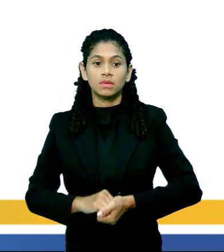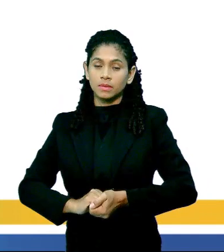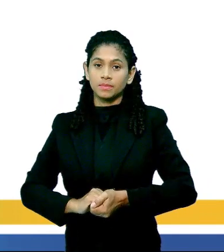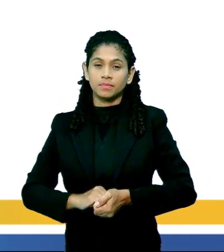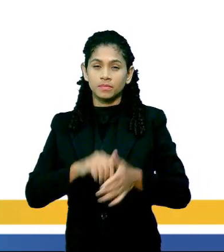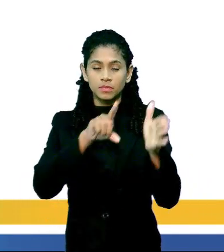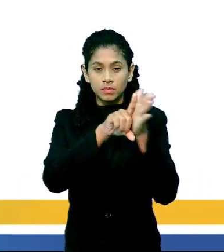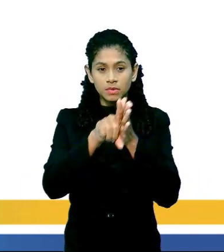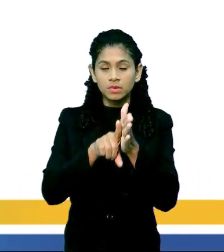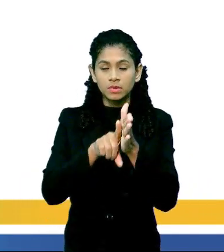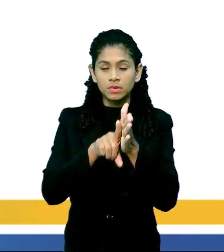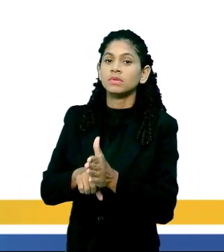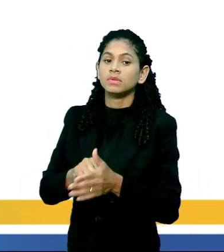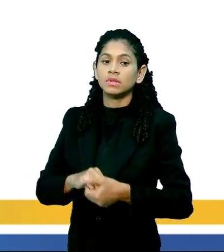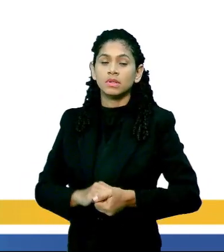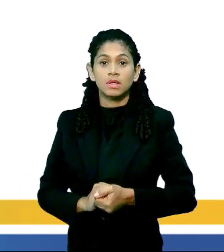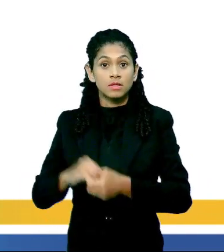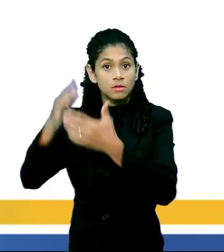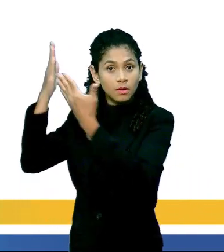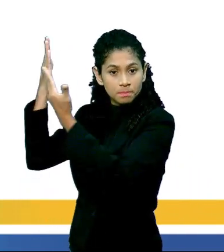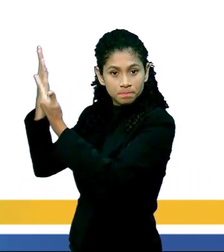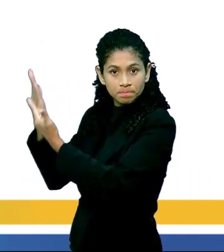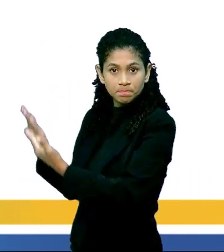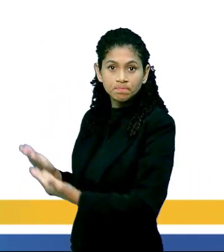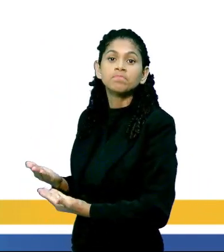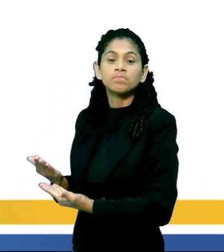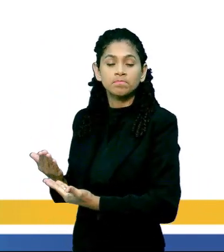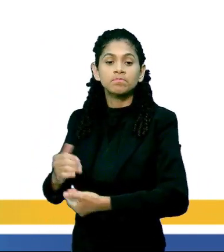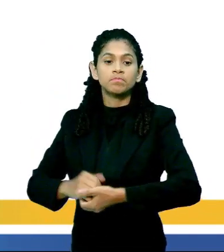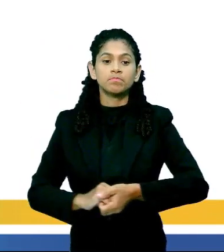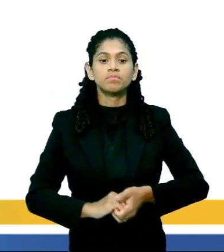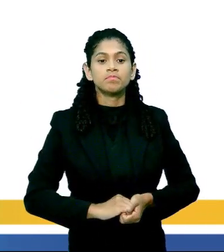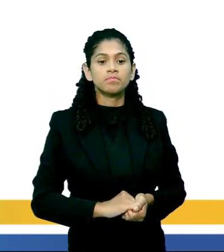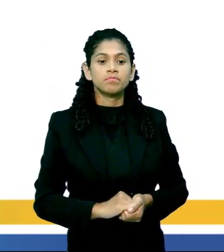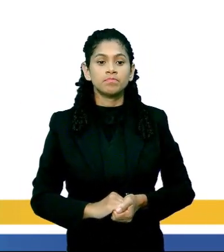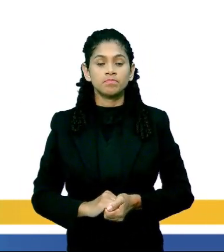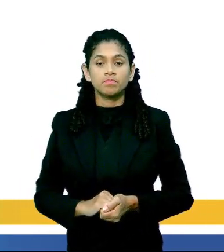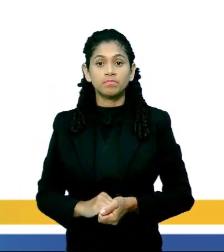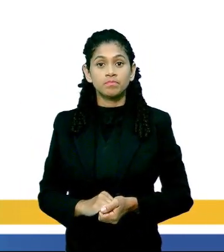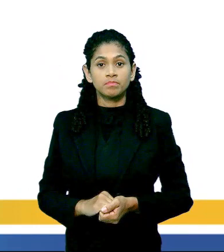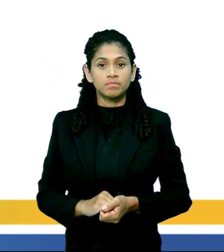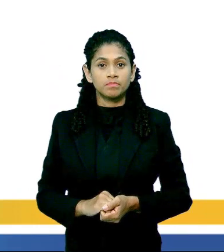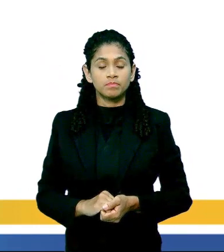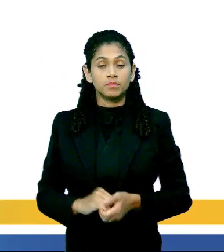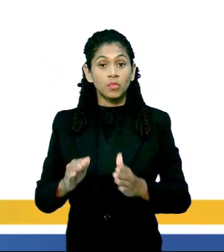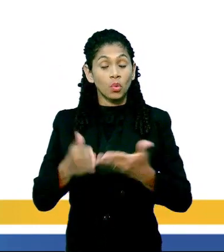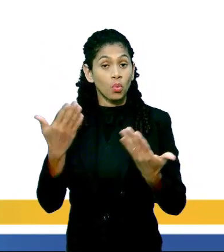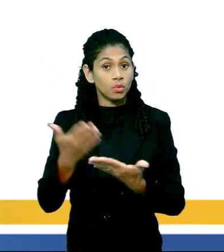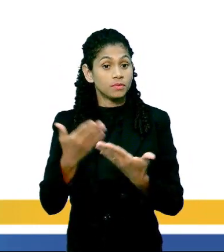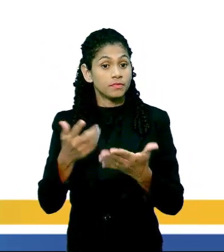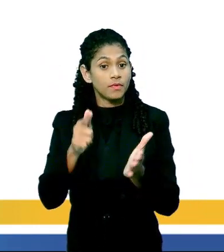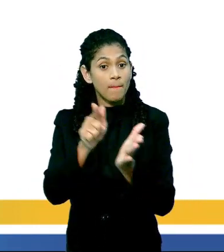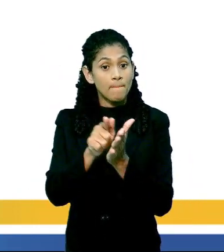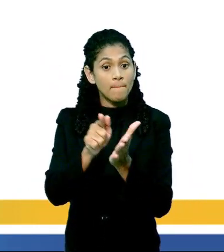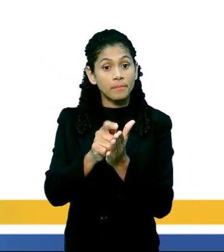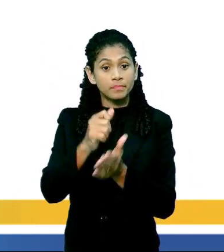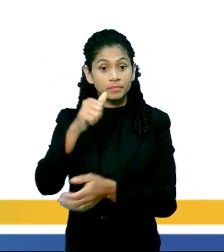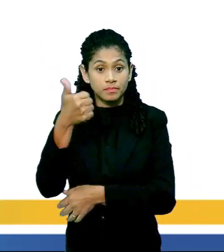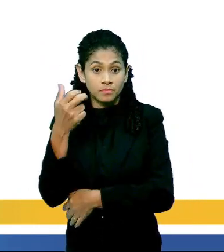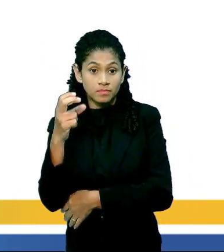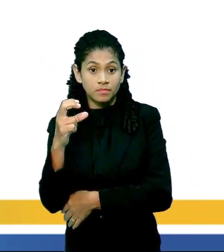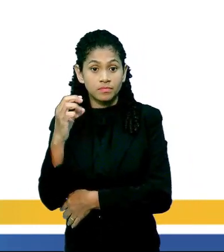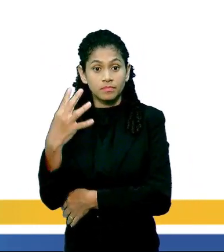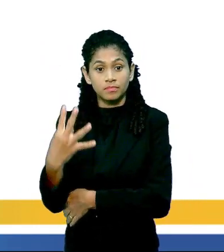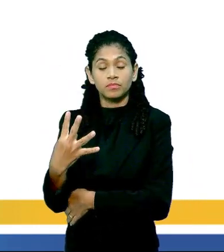analisar a competência 3, habilidade 11, do livro volume 2, a página 154, questão 115.